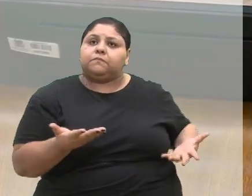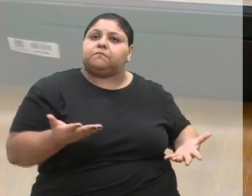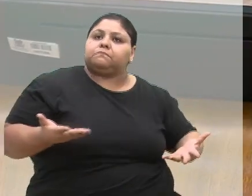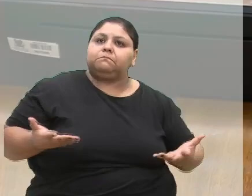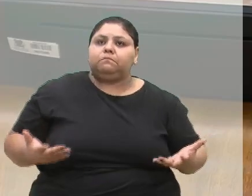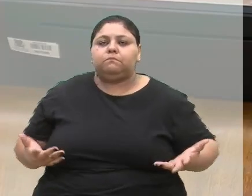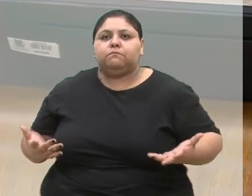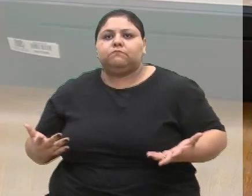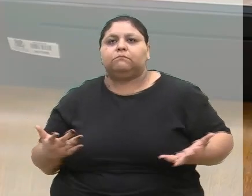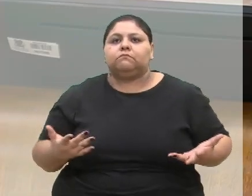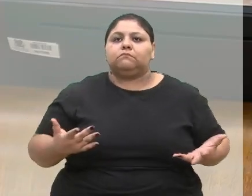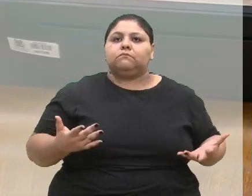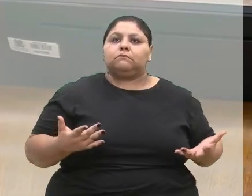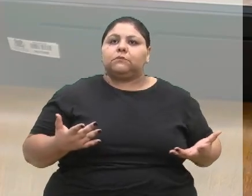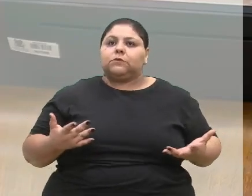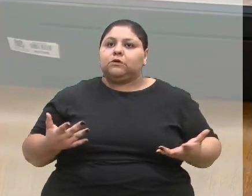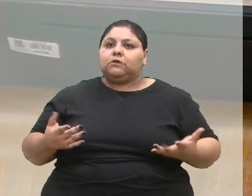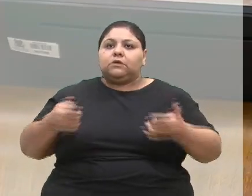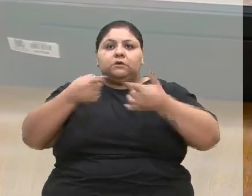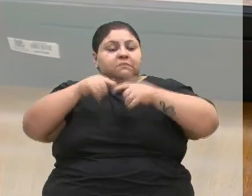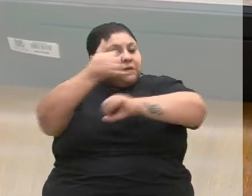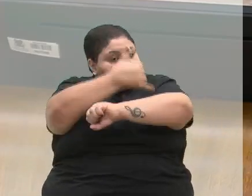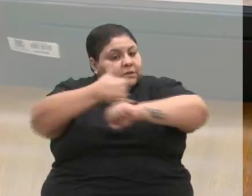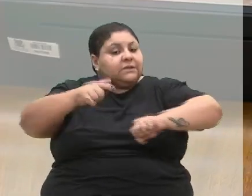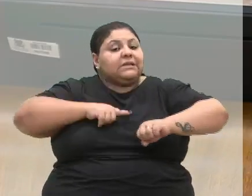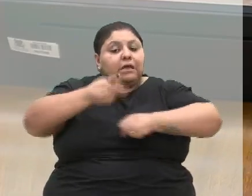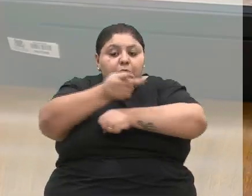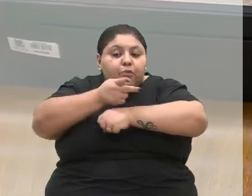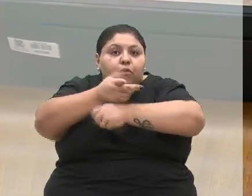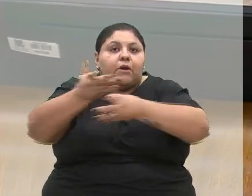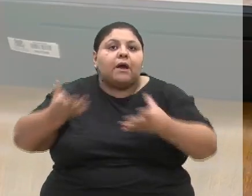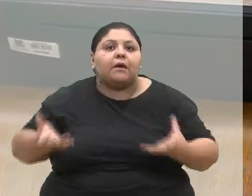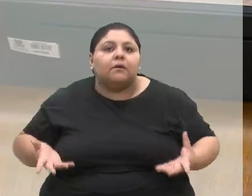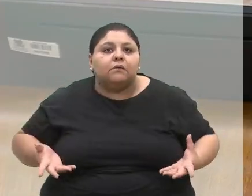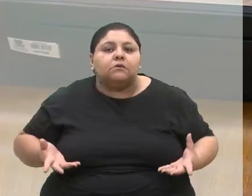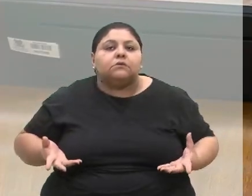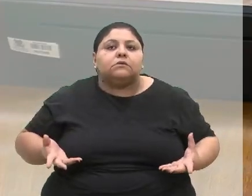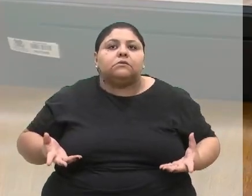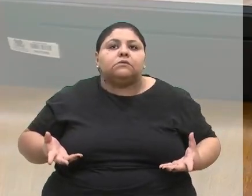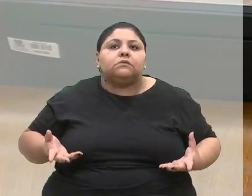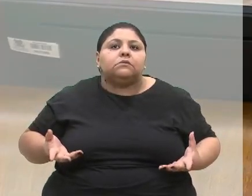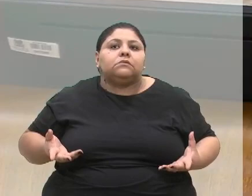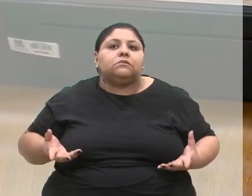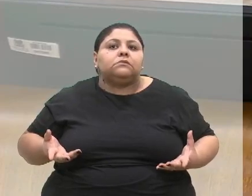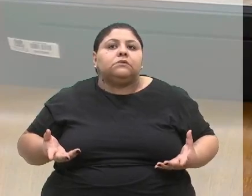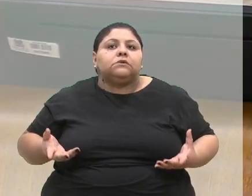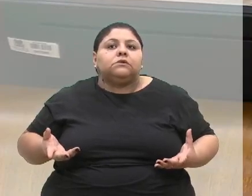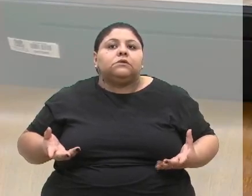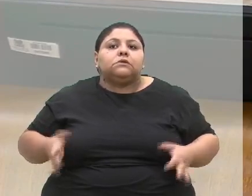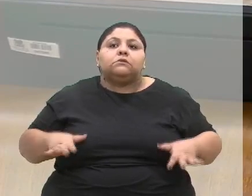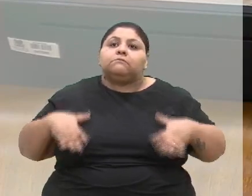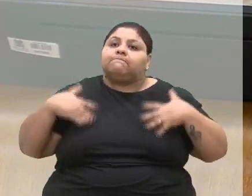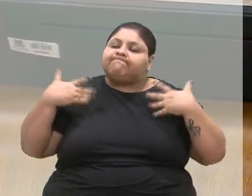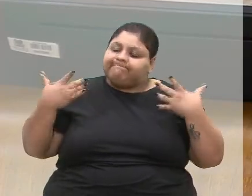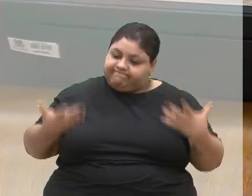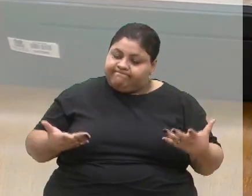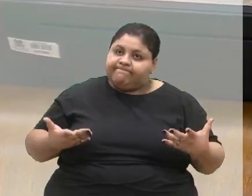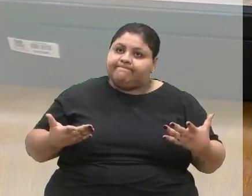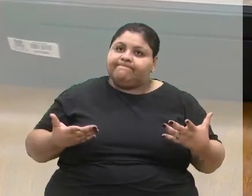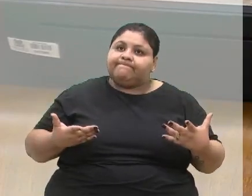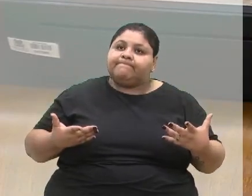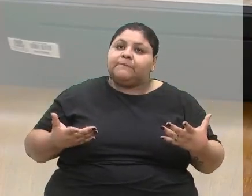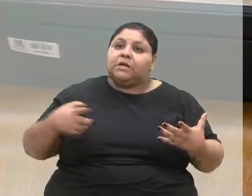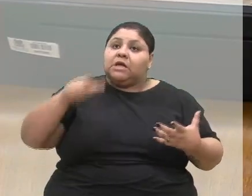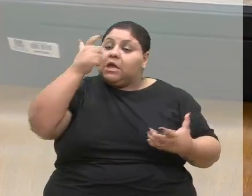Tá? É assim que funciona, mas se não passa, tem que procurar. Tem que procurar. Então é assim que funciona. Acho que as